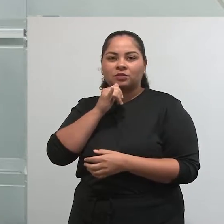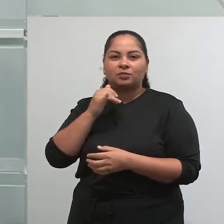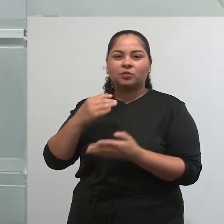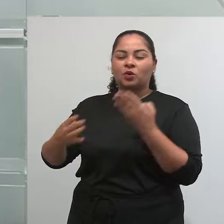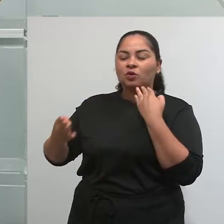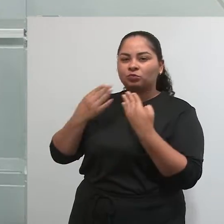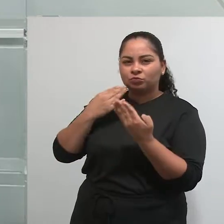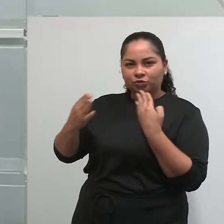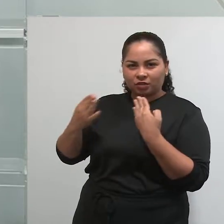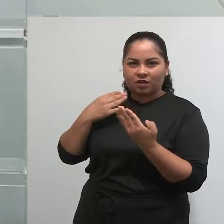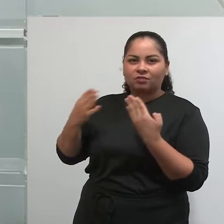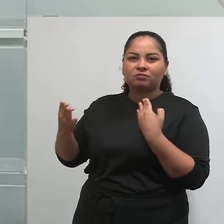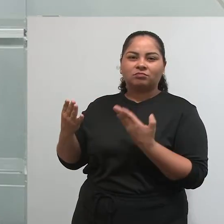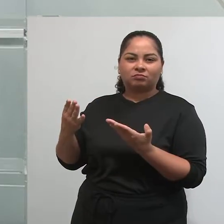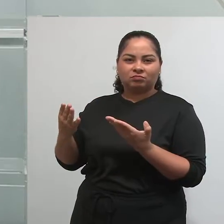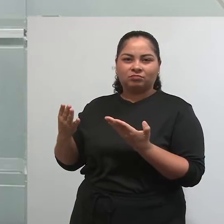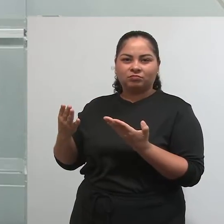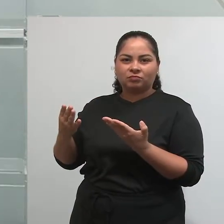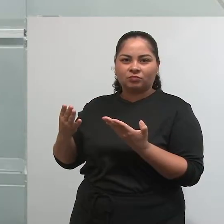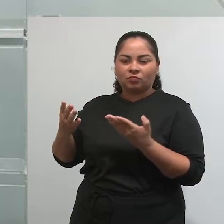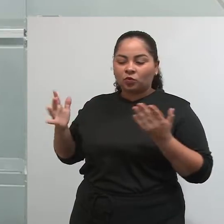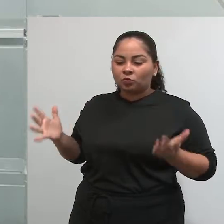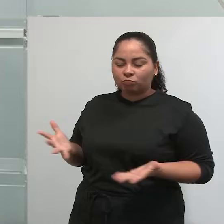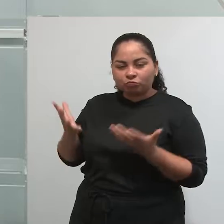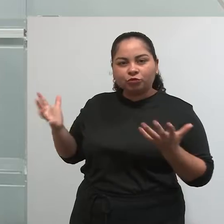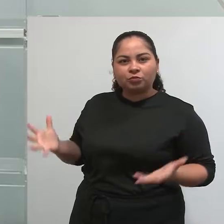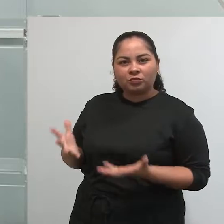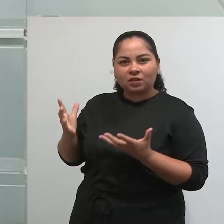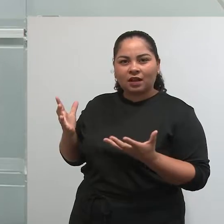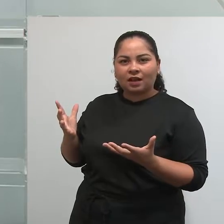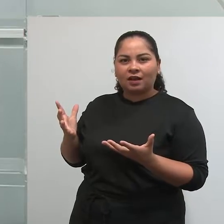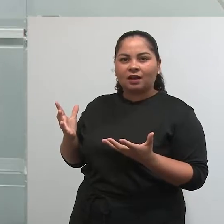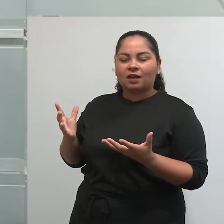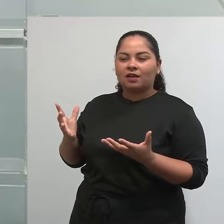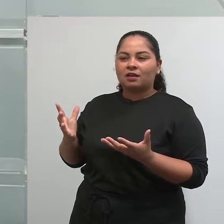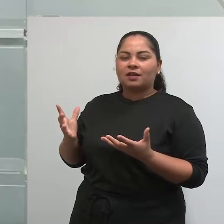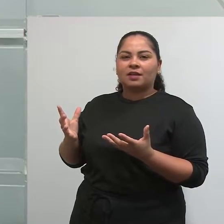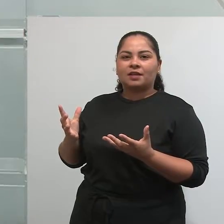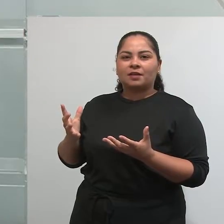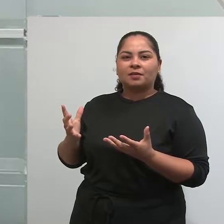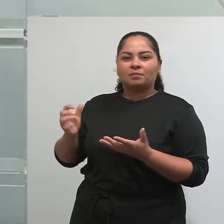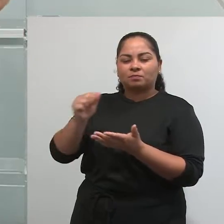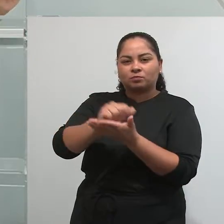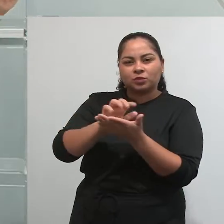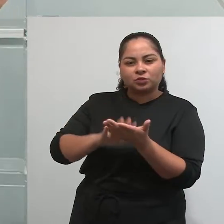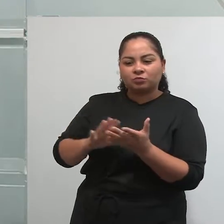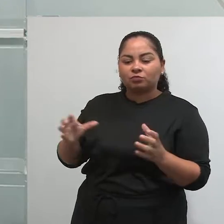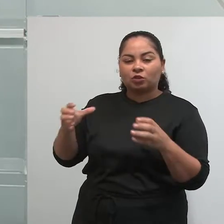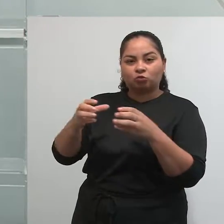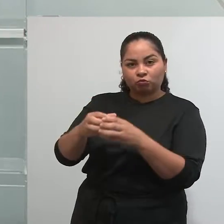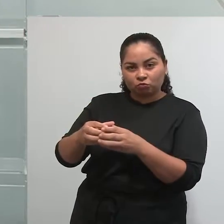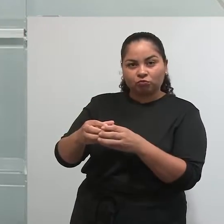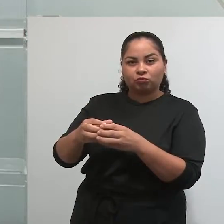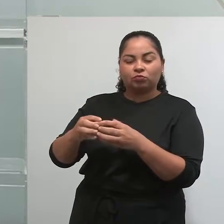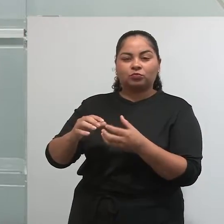paz, desenvolver um diálogo, estimular a reunião e a união das pessoas,